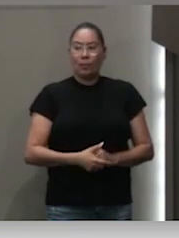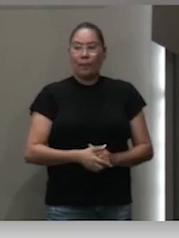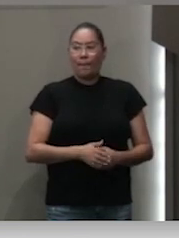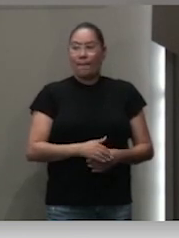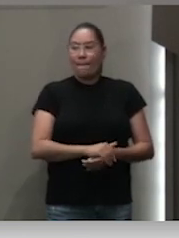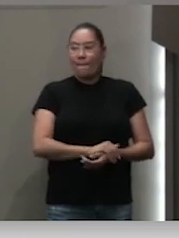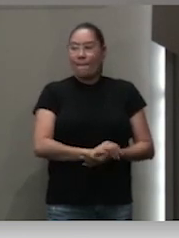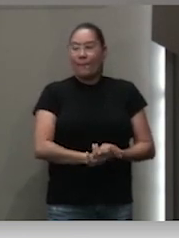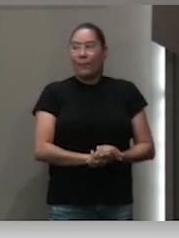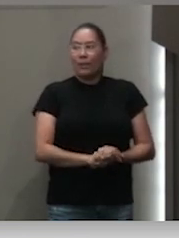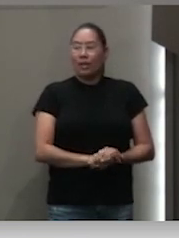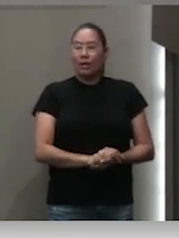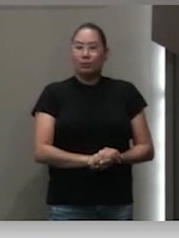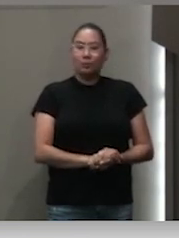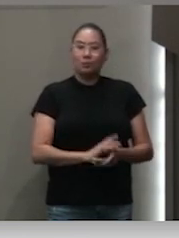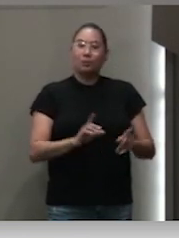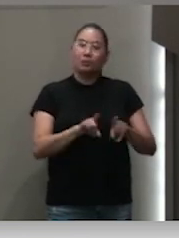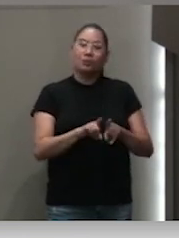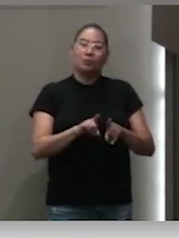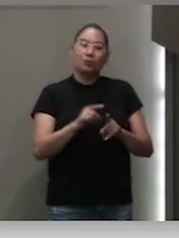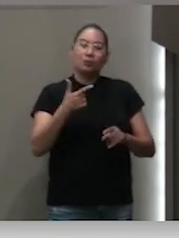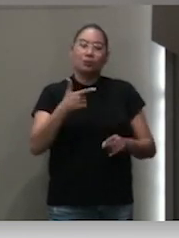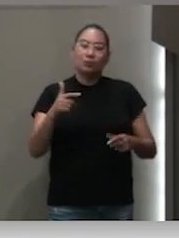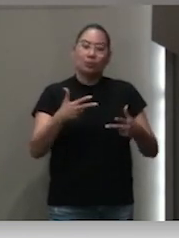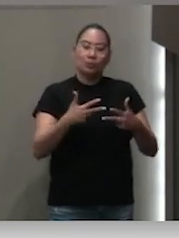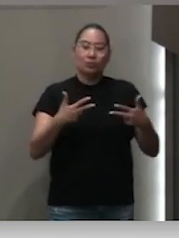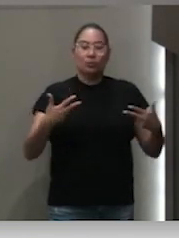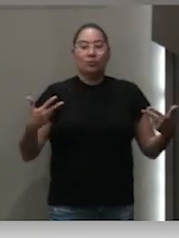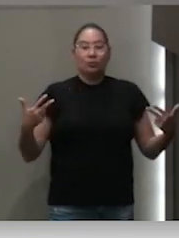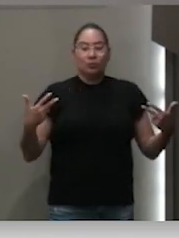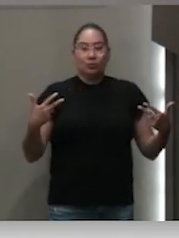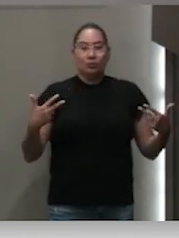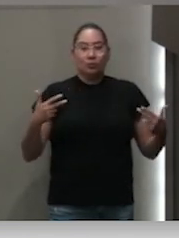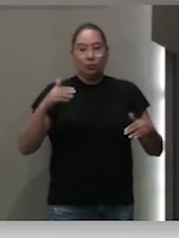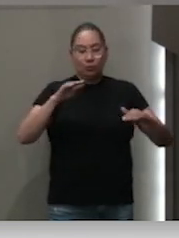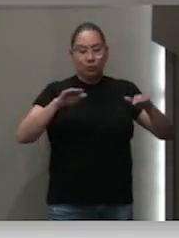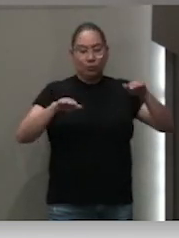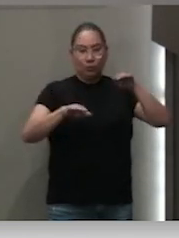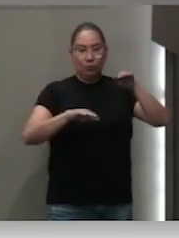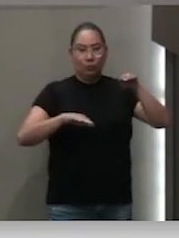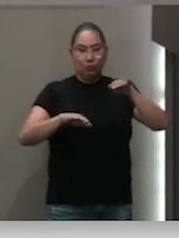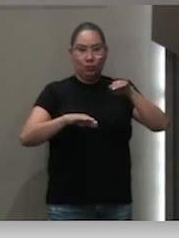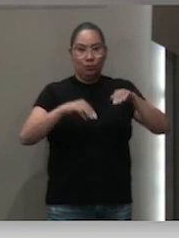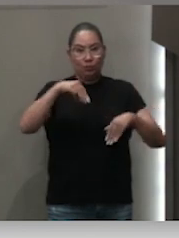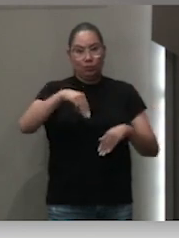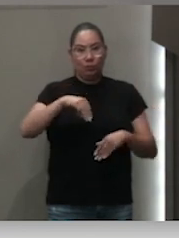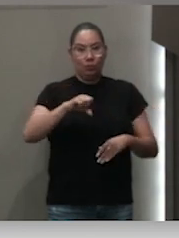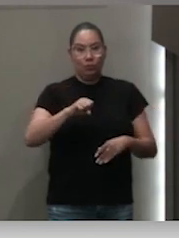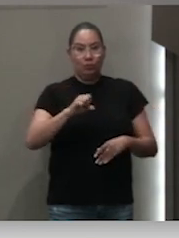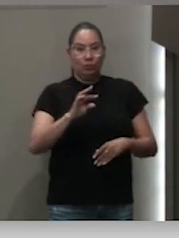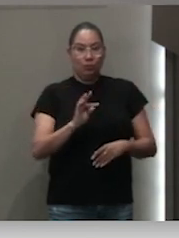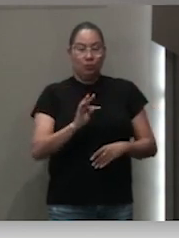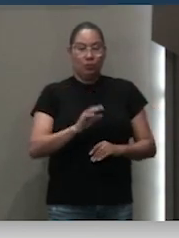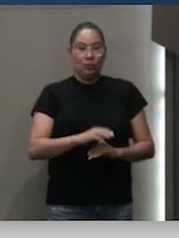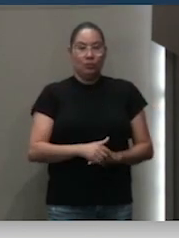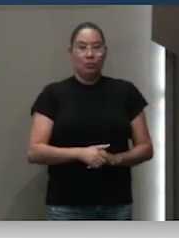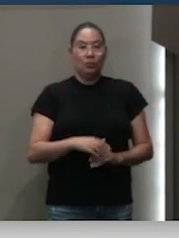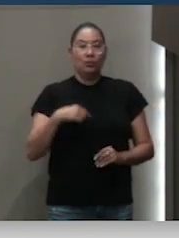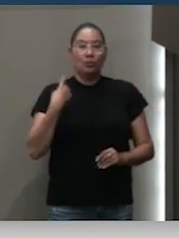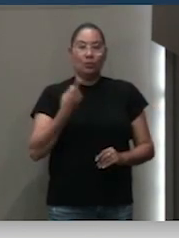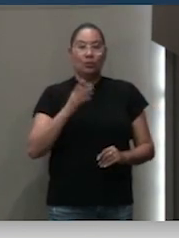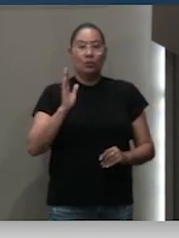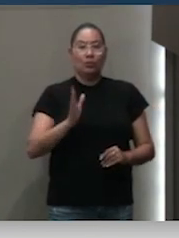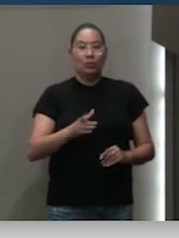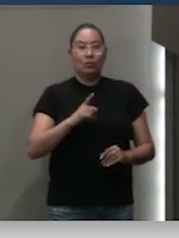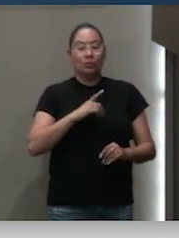aqui também Outro fator que desestabiliza o o Brasil é o MST Nós já tínhamos